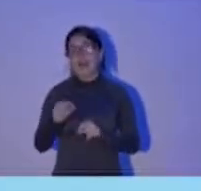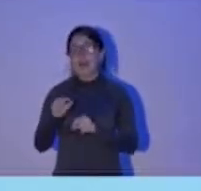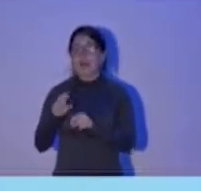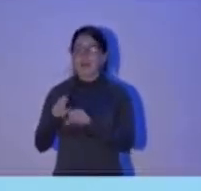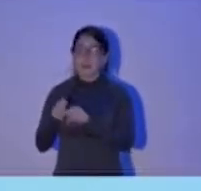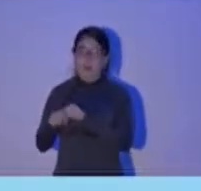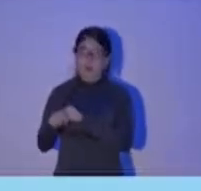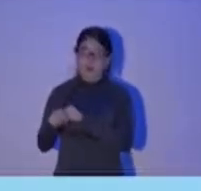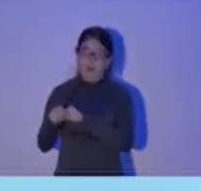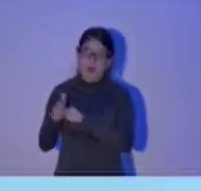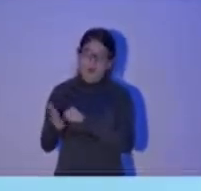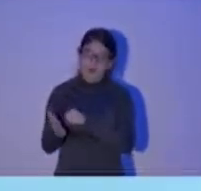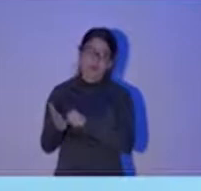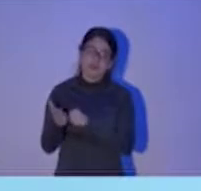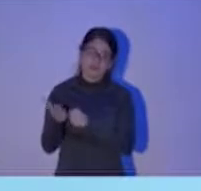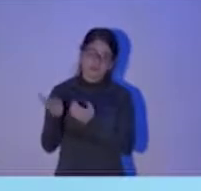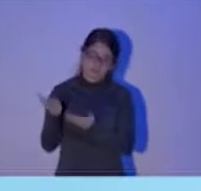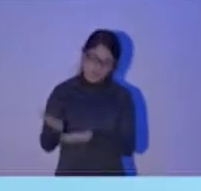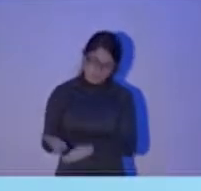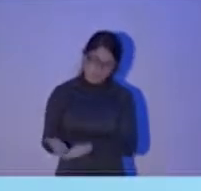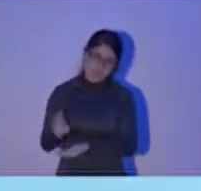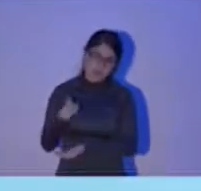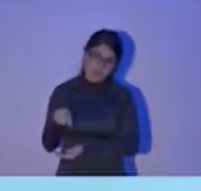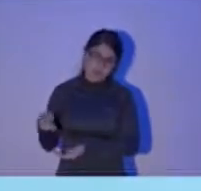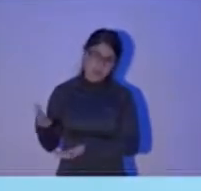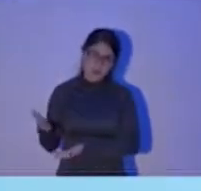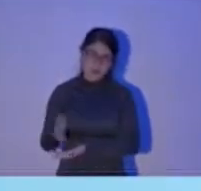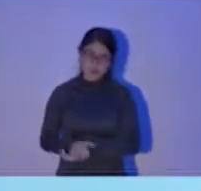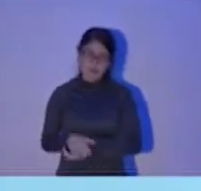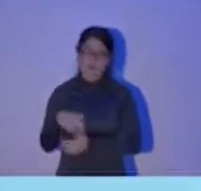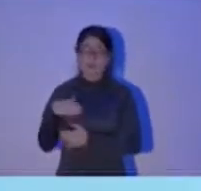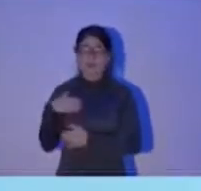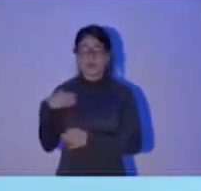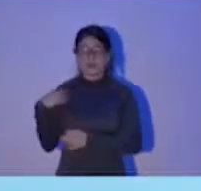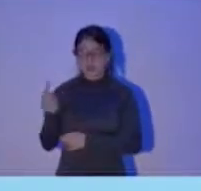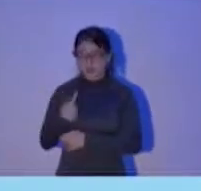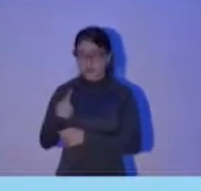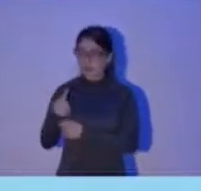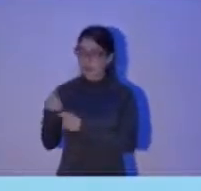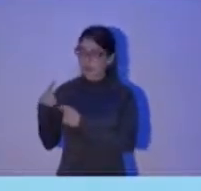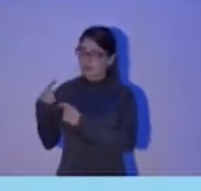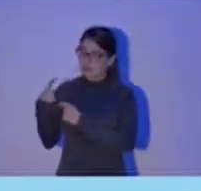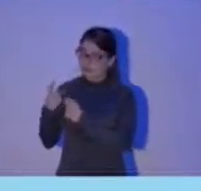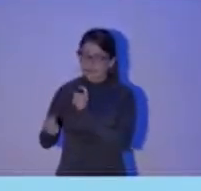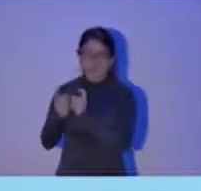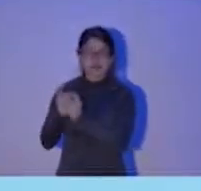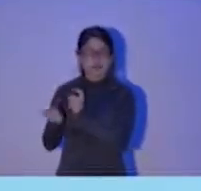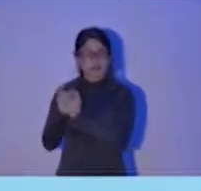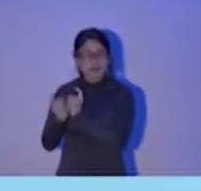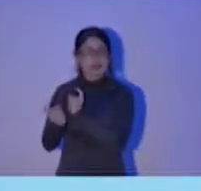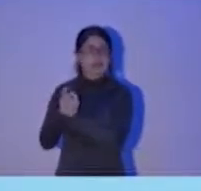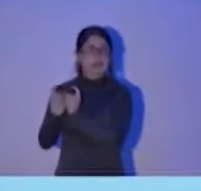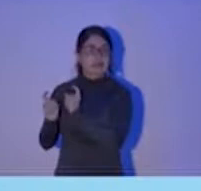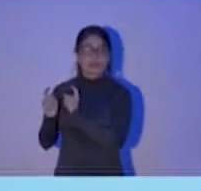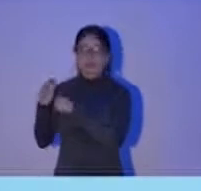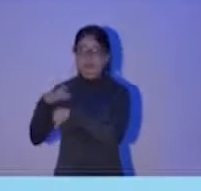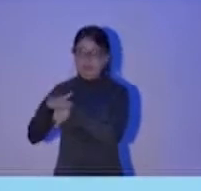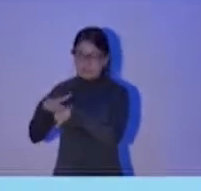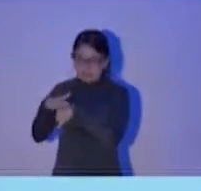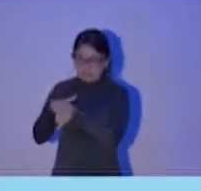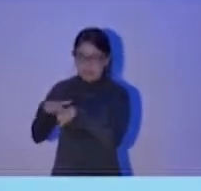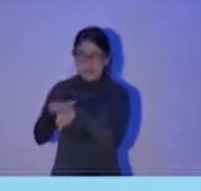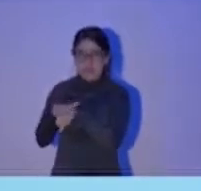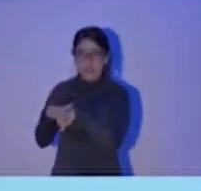Um processo, também temos conversado bastante, o Jânio deu semana passada um passo importante conosco no